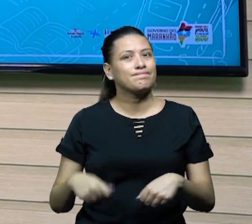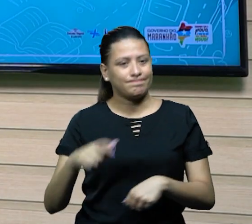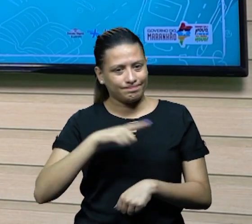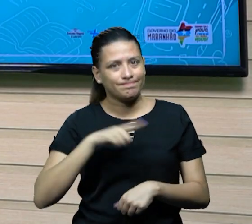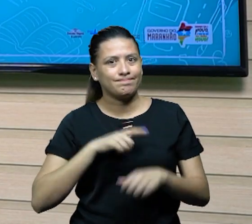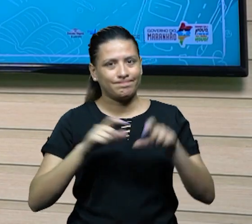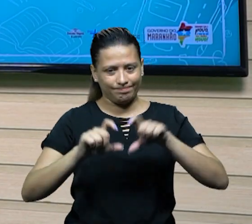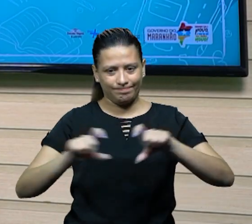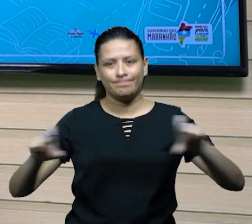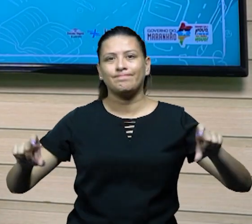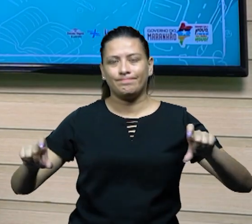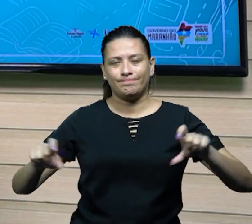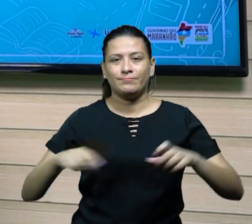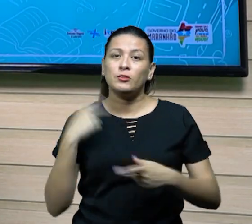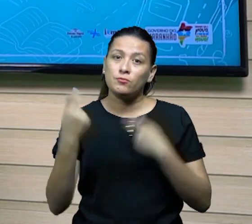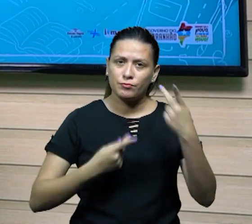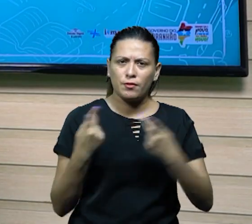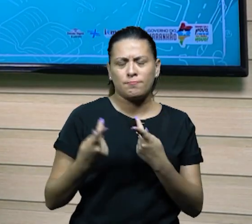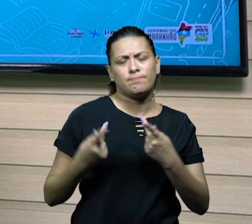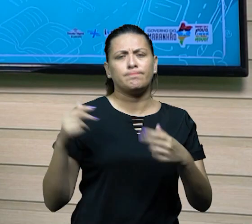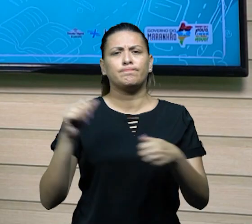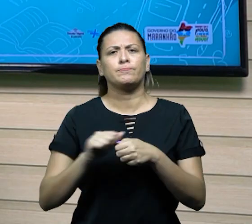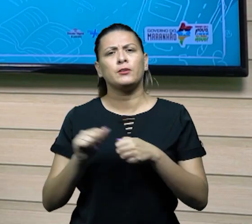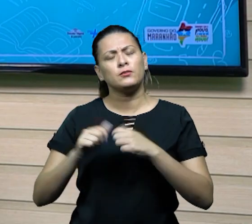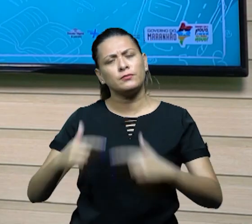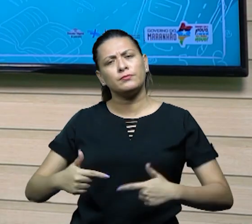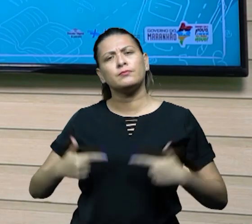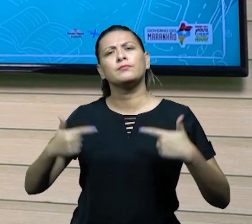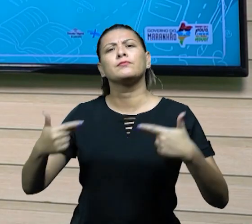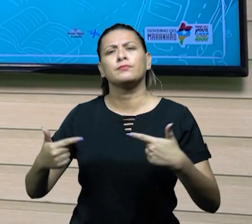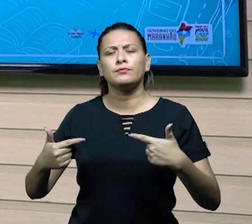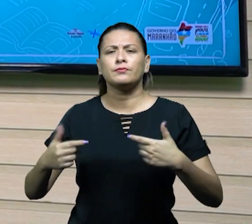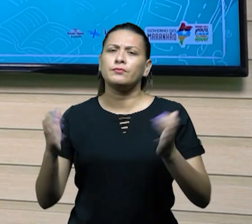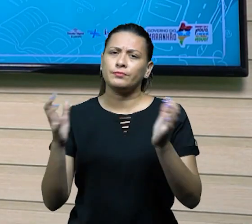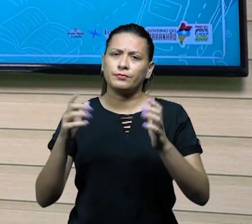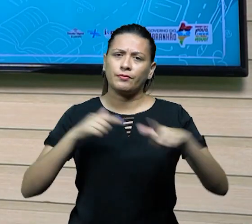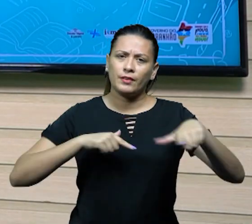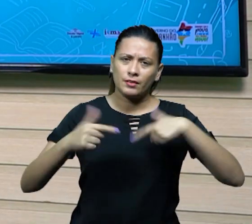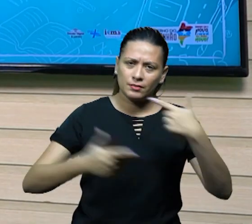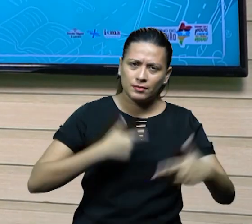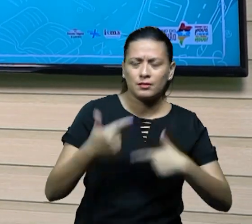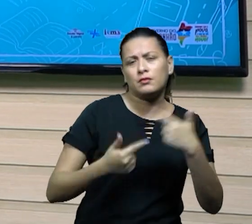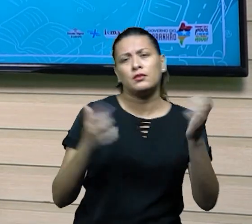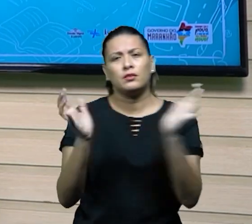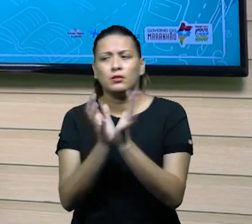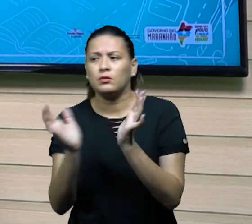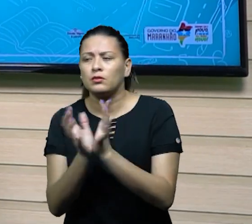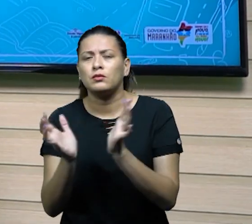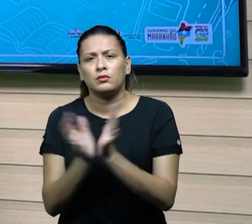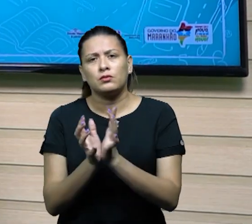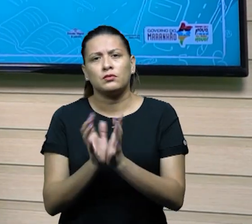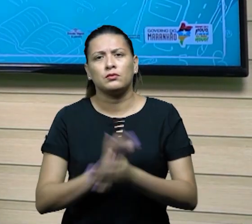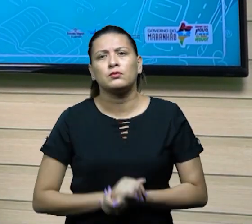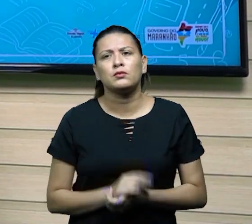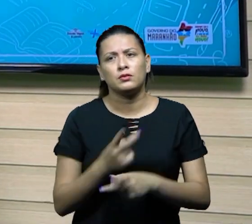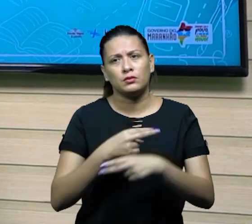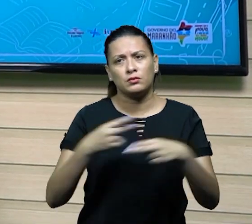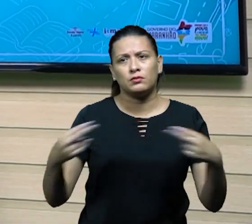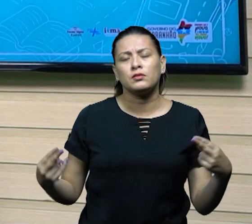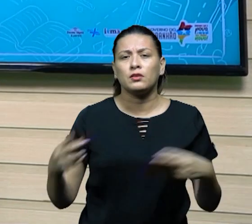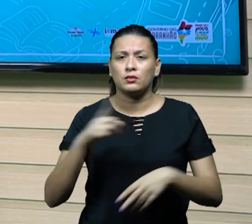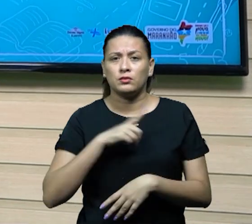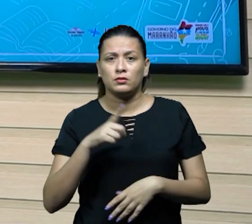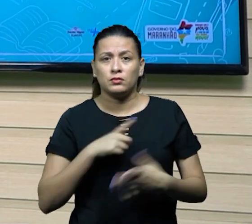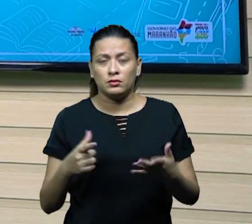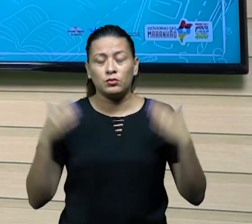Hoje você tem que ser competente, fazer, falar, compartilhar, trabalhar em equipe. São diversas